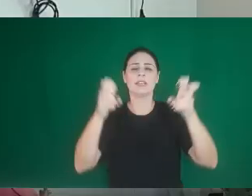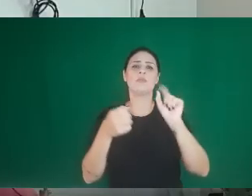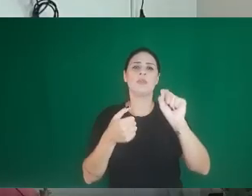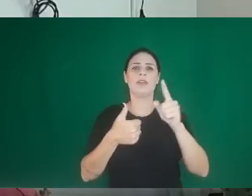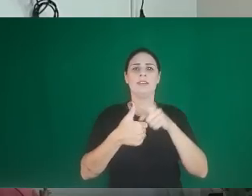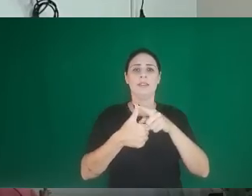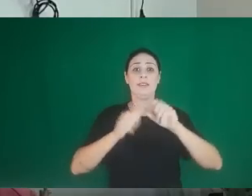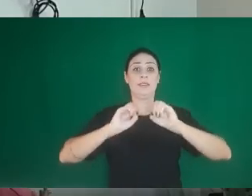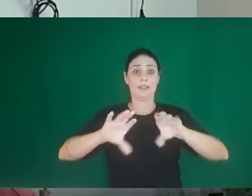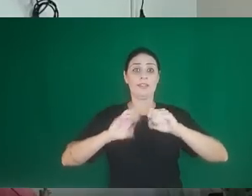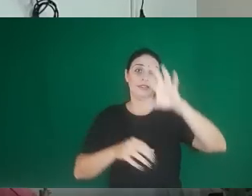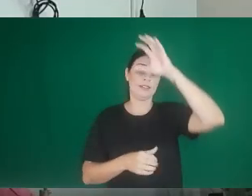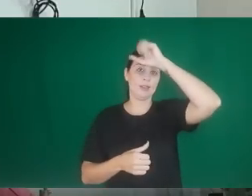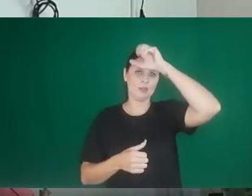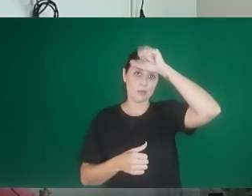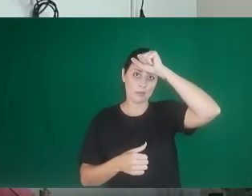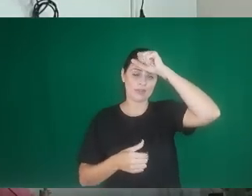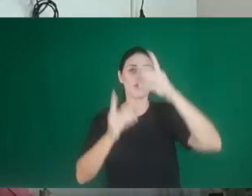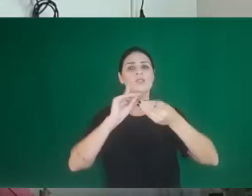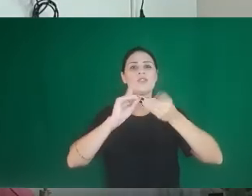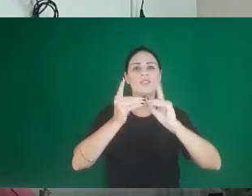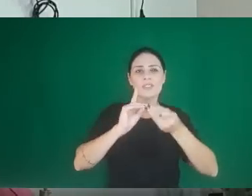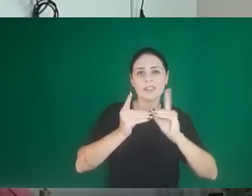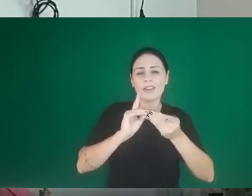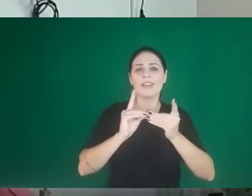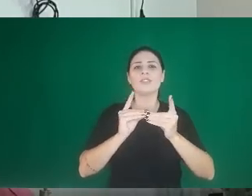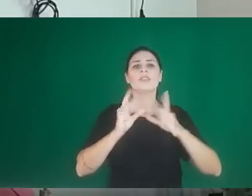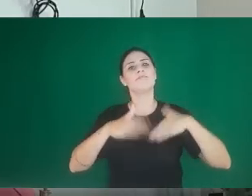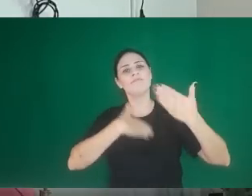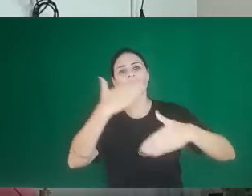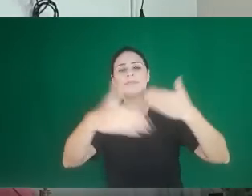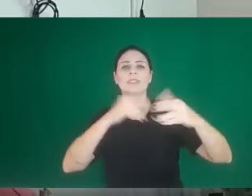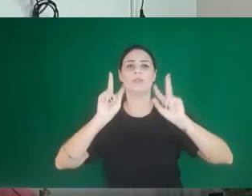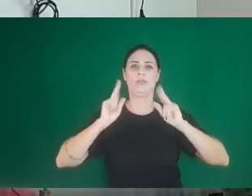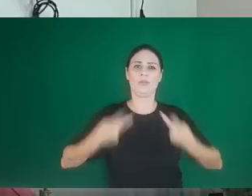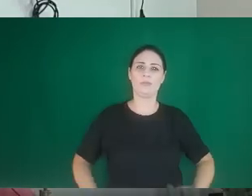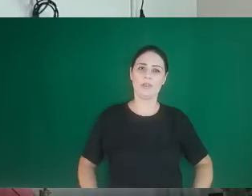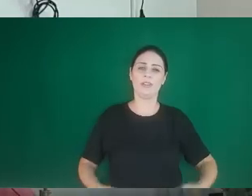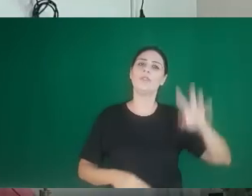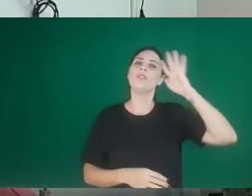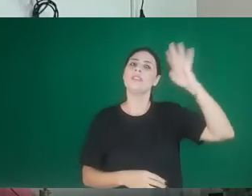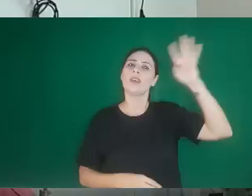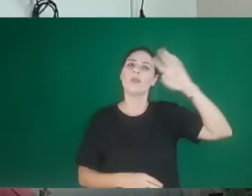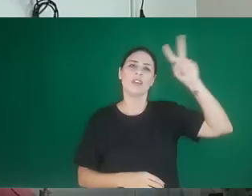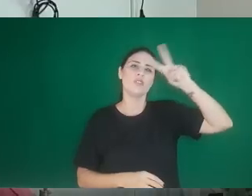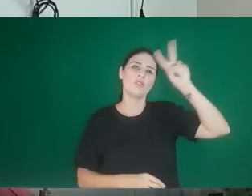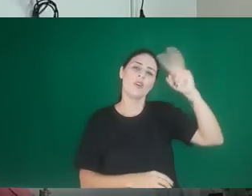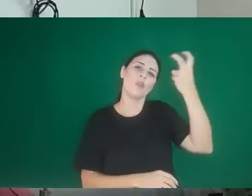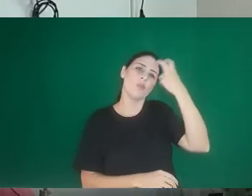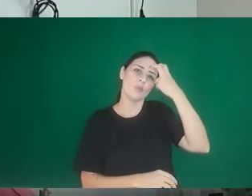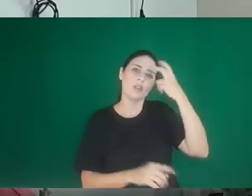temas: ensino, aprendizagem conceitual, didática, desenvolvimento humano, teoria histórico-cultural e teoria